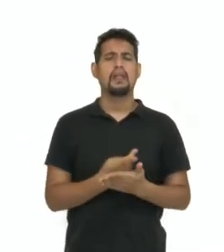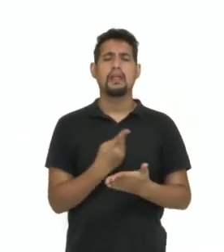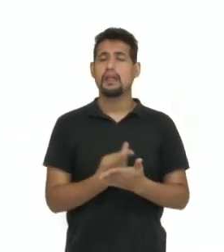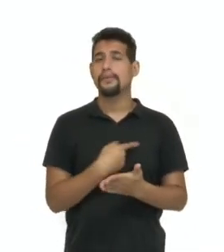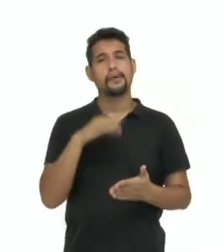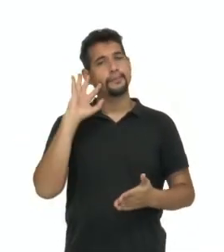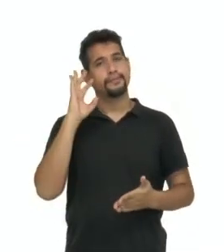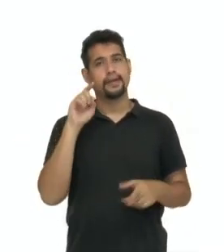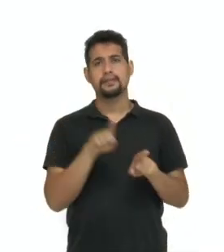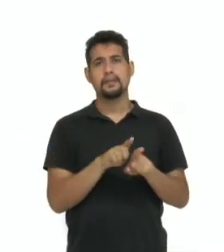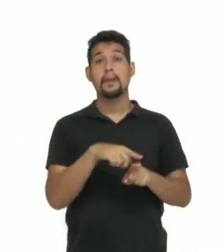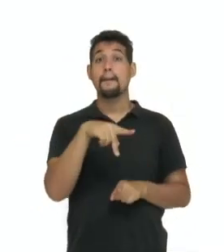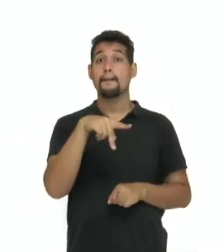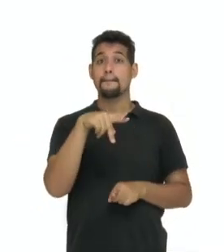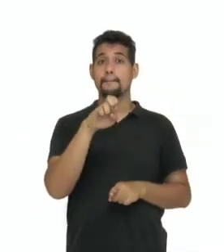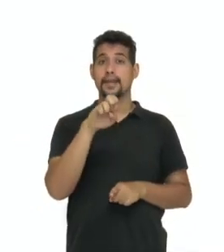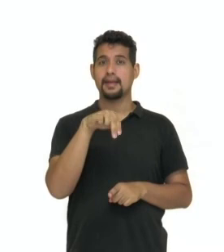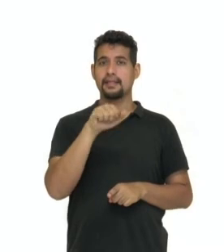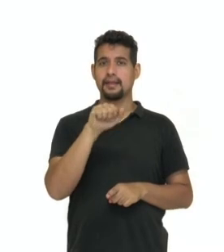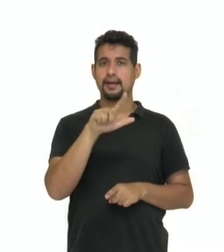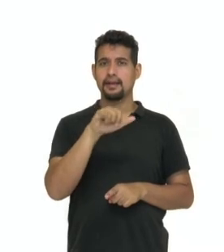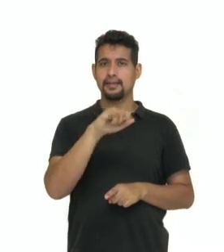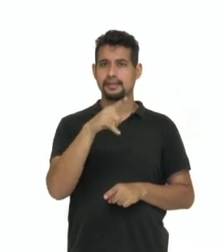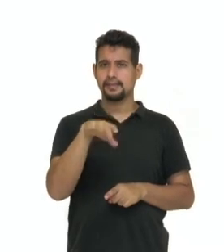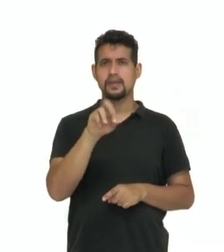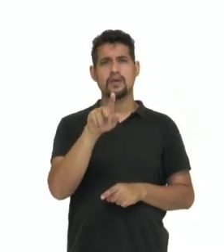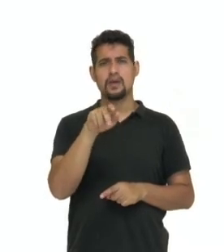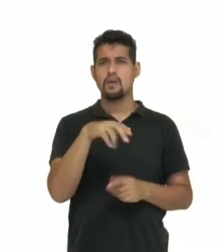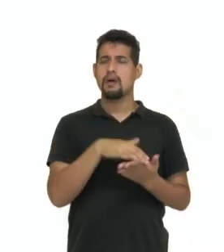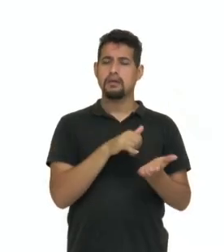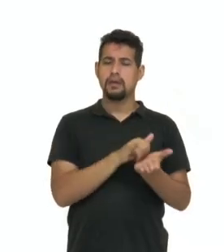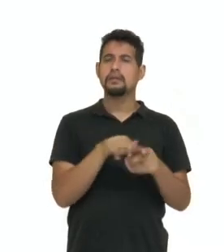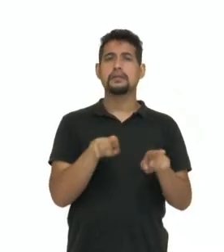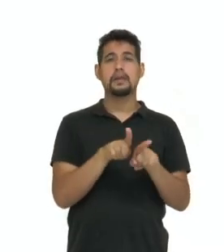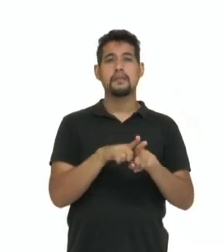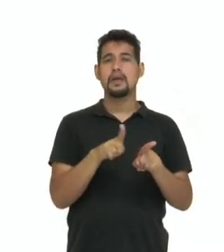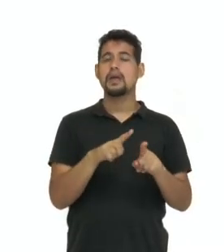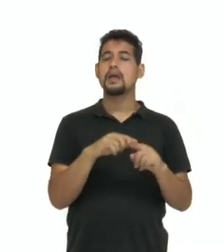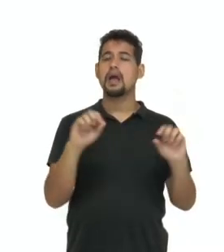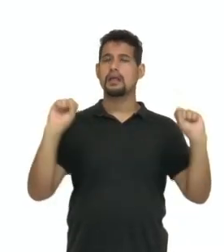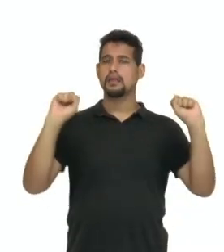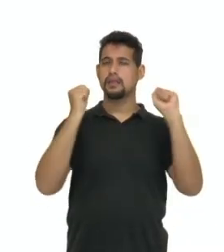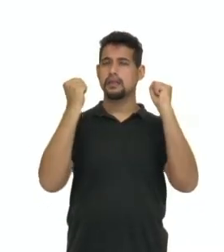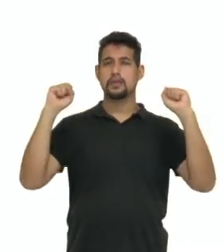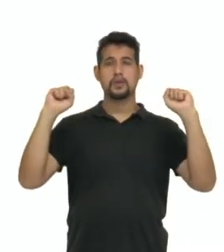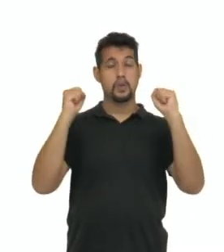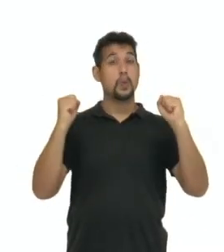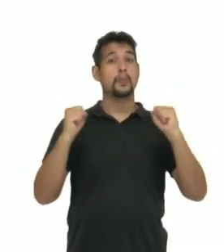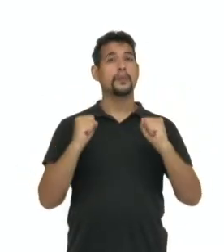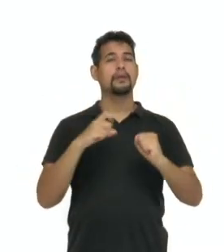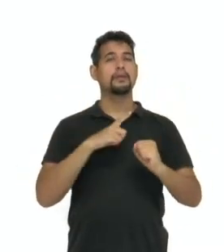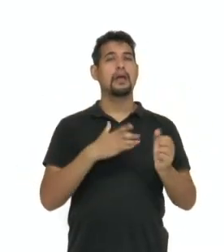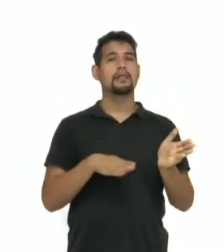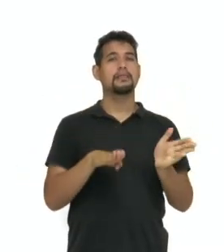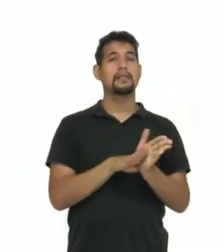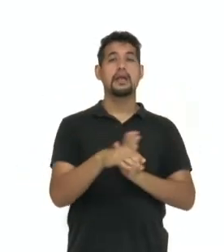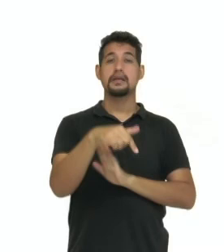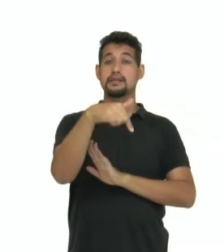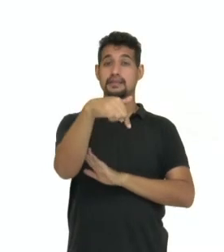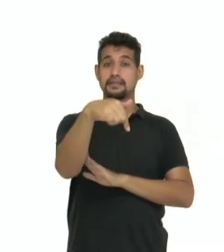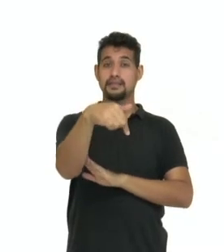ou Kyongo, meia falta ou meio ponto, e o atleta pode ter no máximo